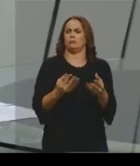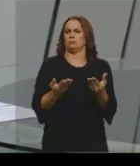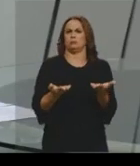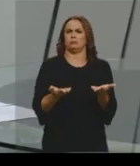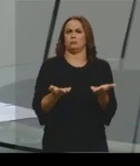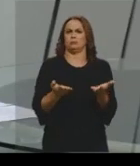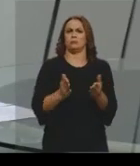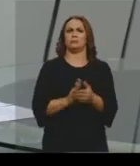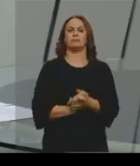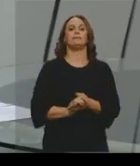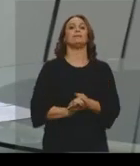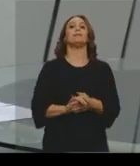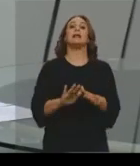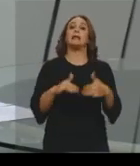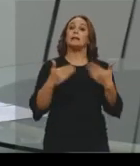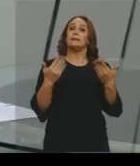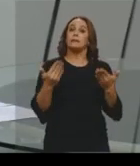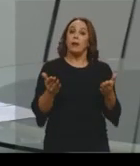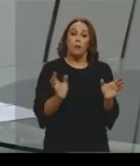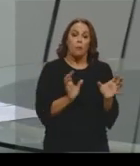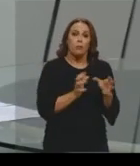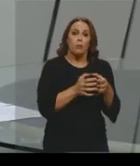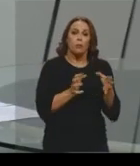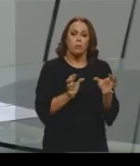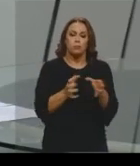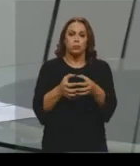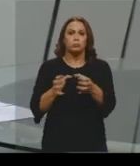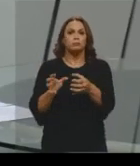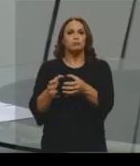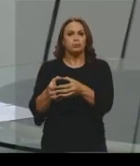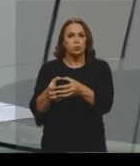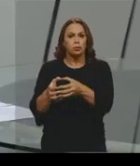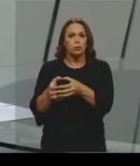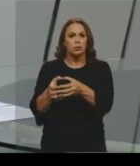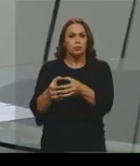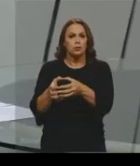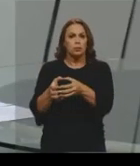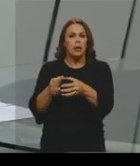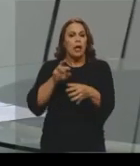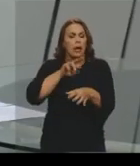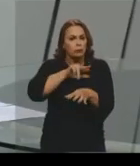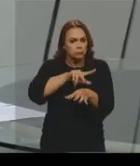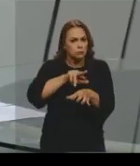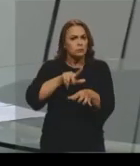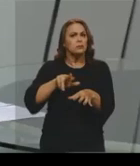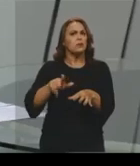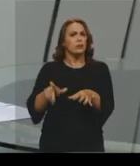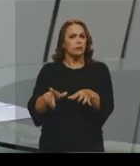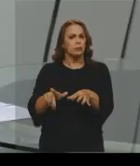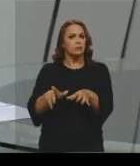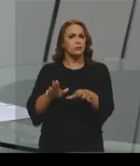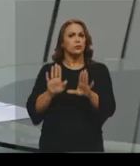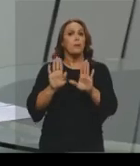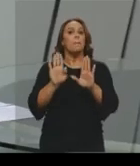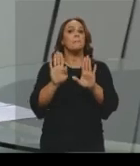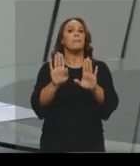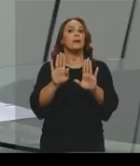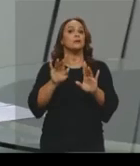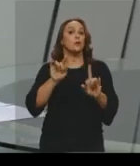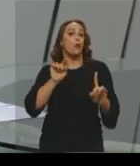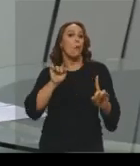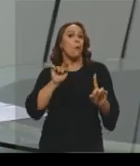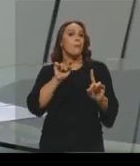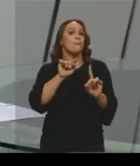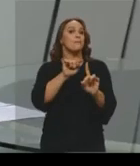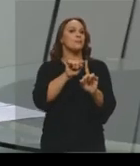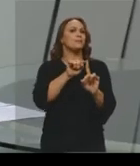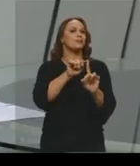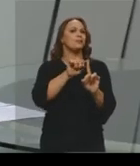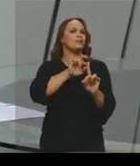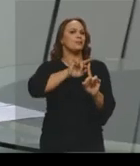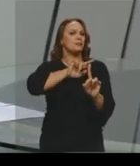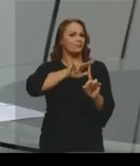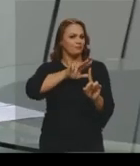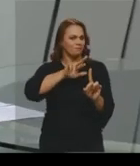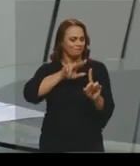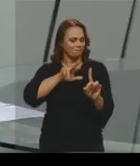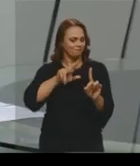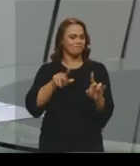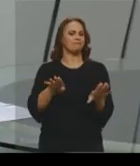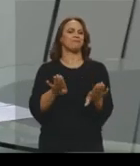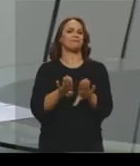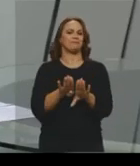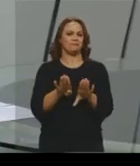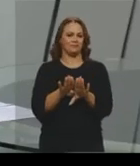se você analisar os objetivos de cada grupo e o grau de integração entre os países